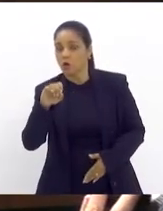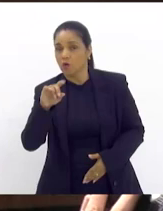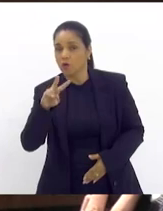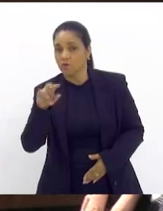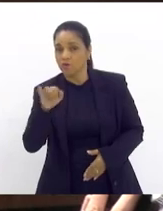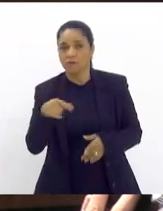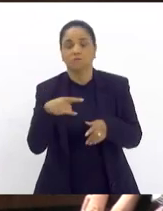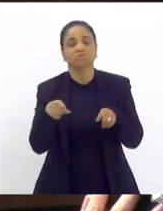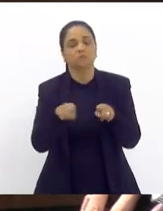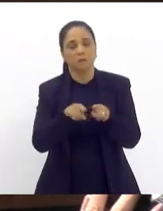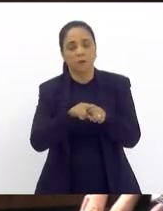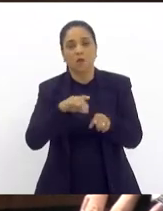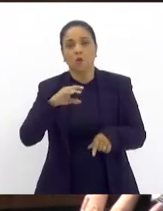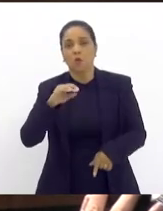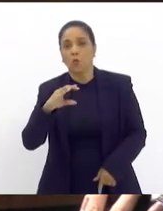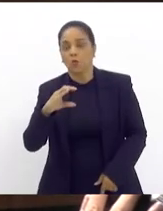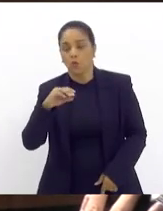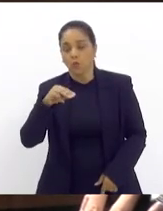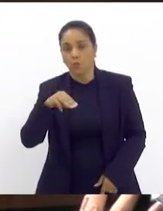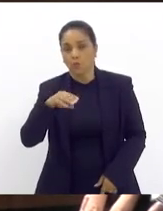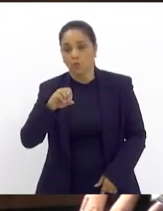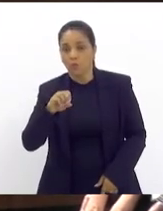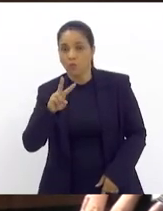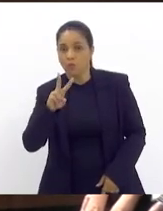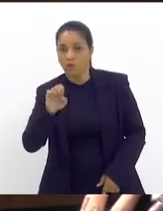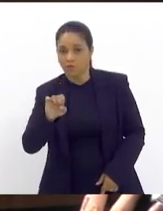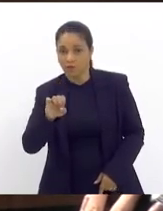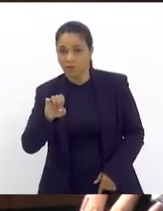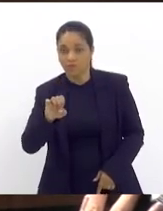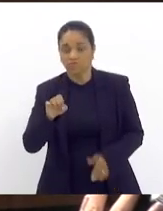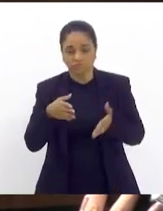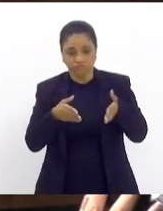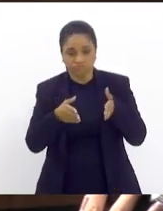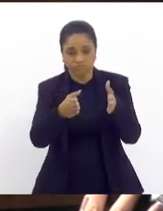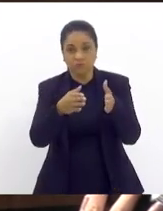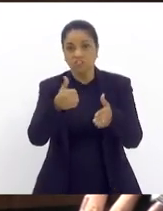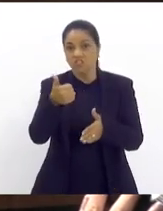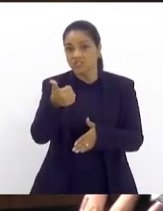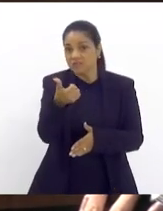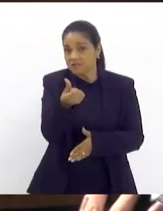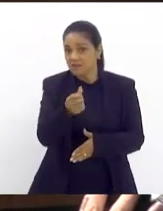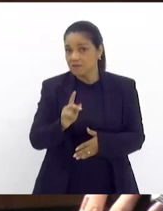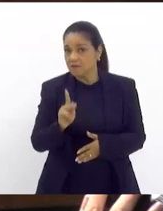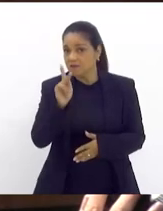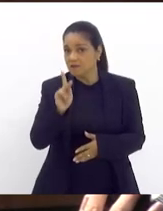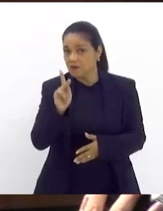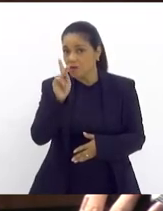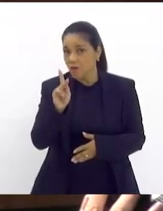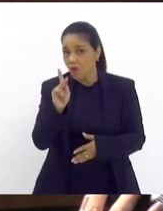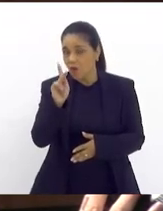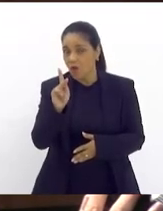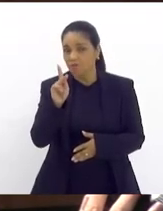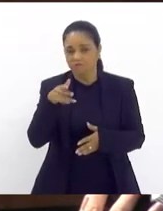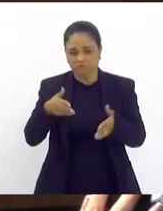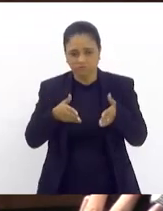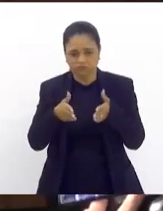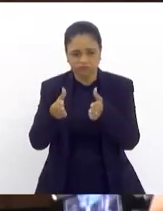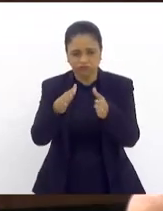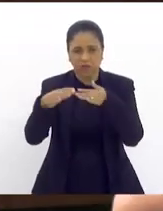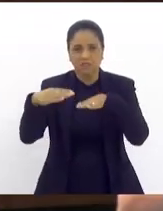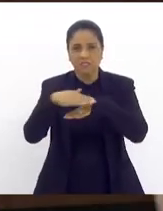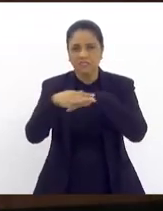mobilidade urbana Verde integrada é um corredor de 16 km de extensão que corta quase toda a cidade de São Gonçalo